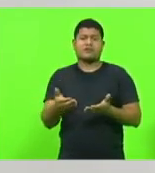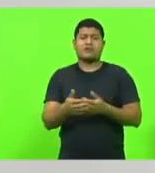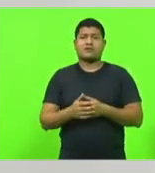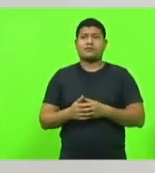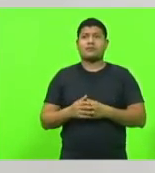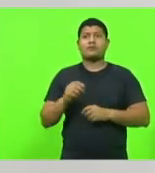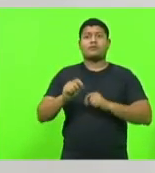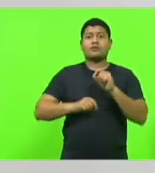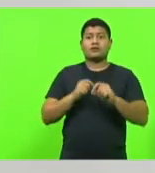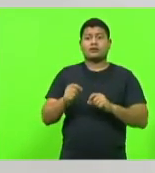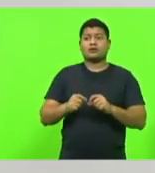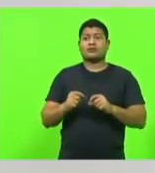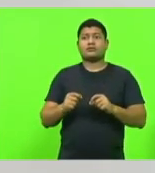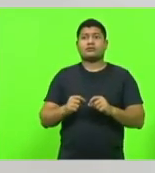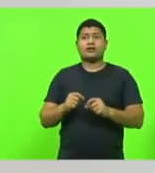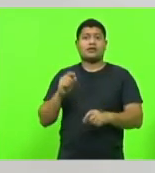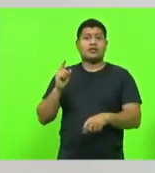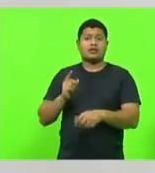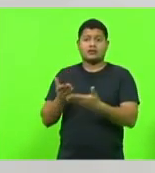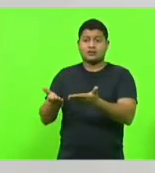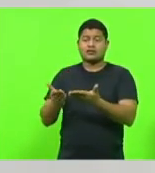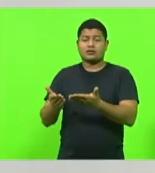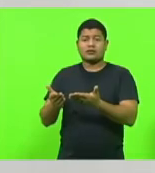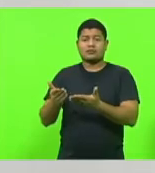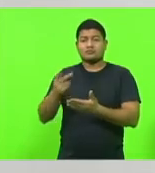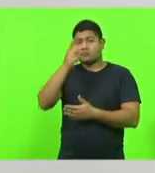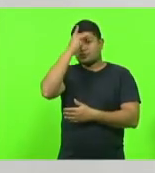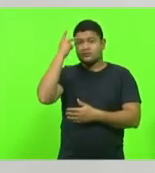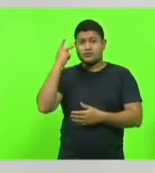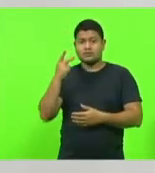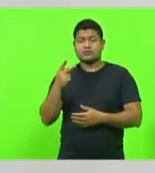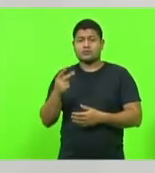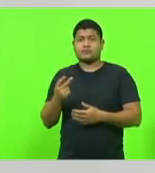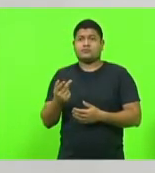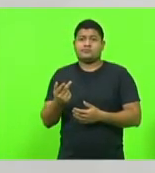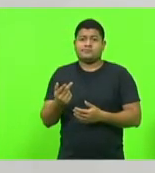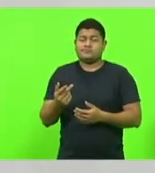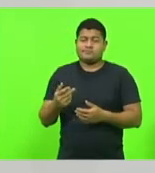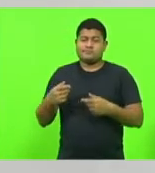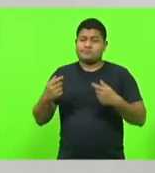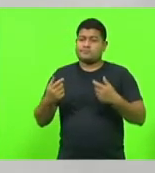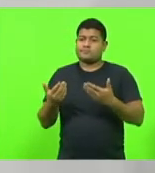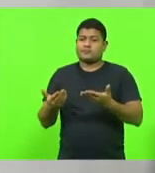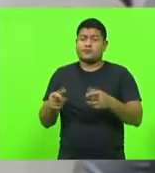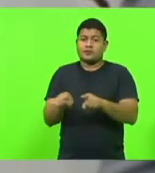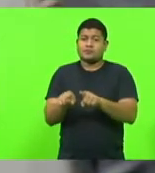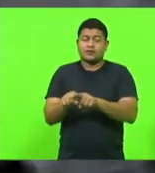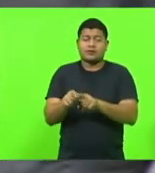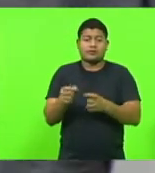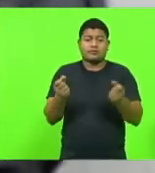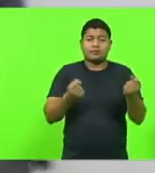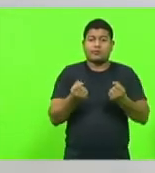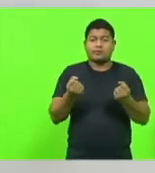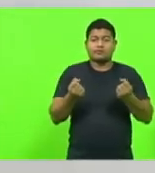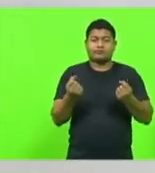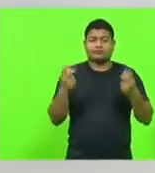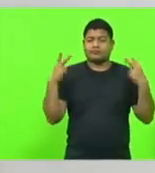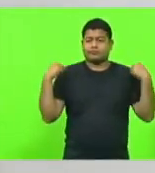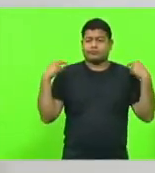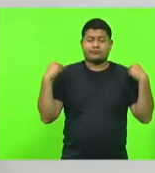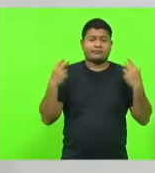caro para o passageiro e mais difícil para o motorista, para o trabalhador